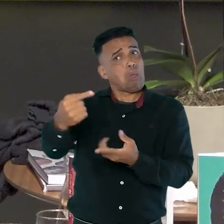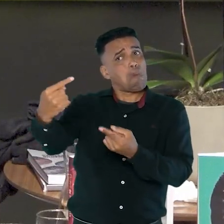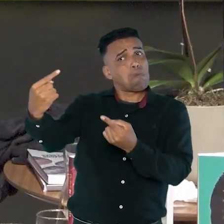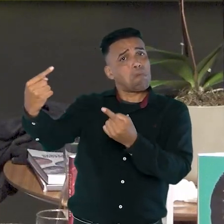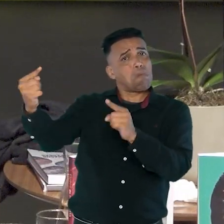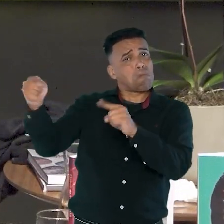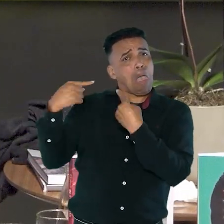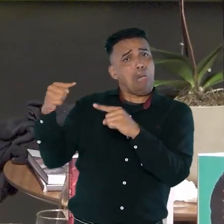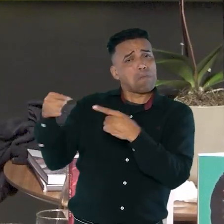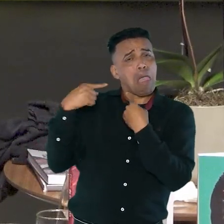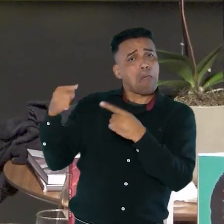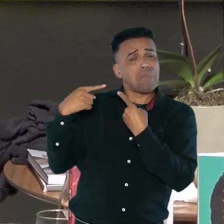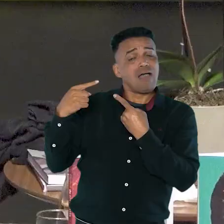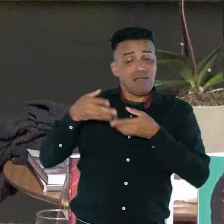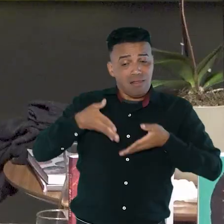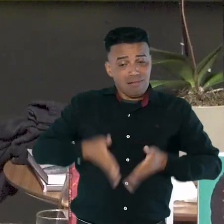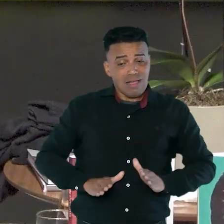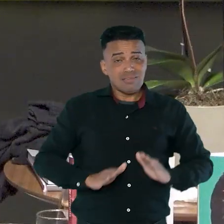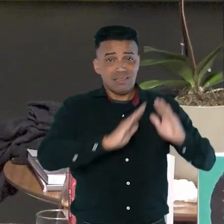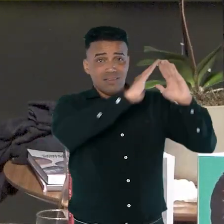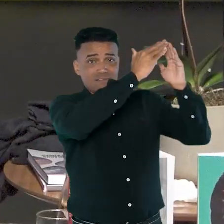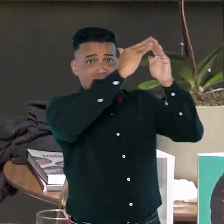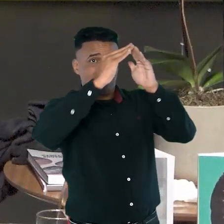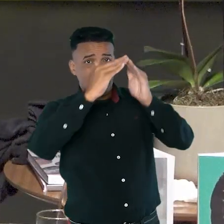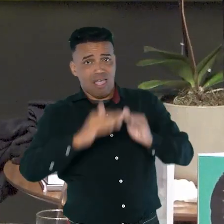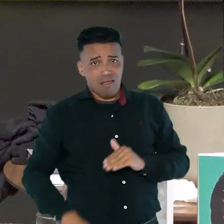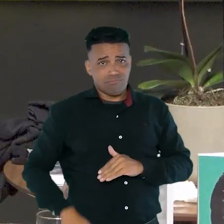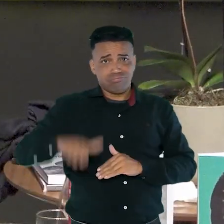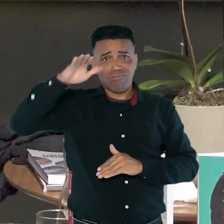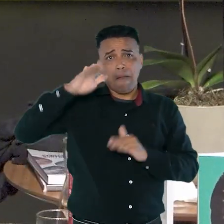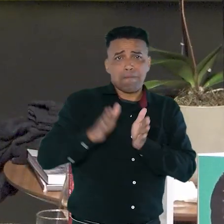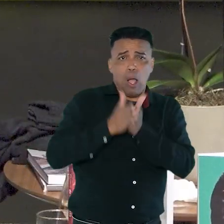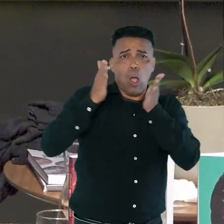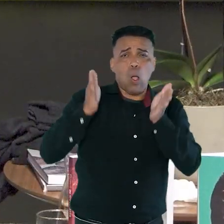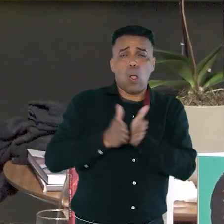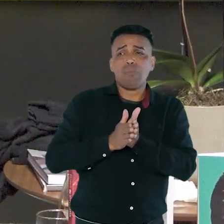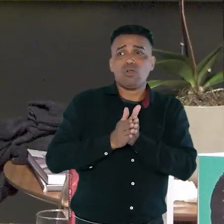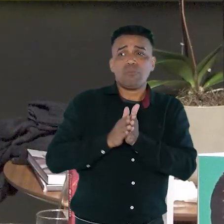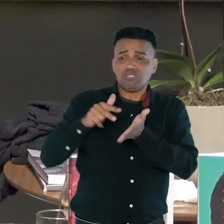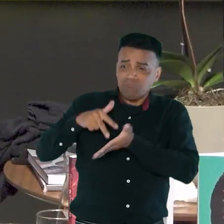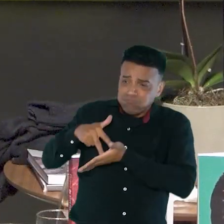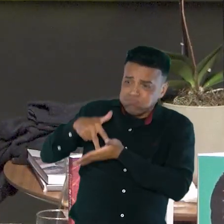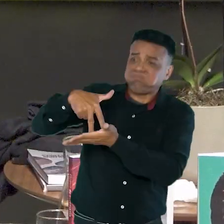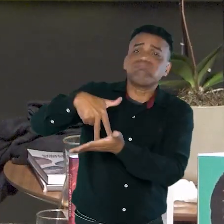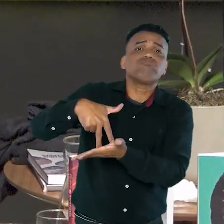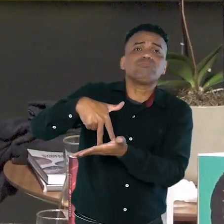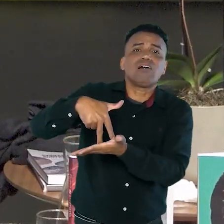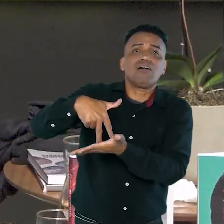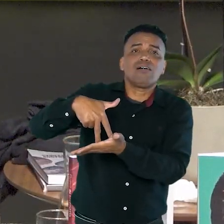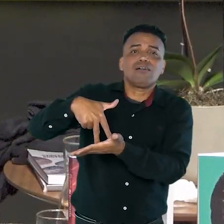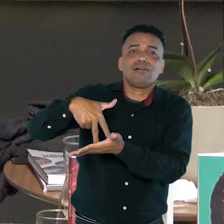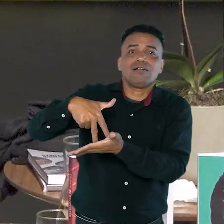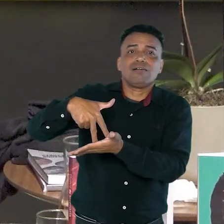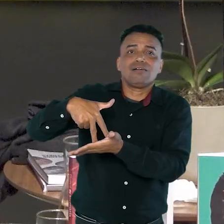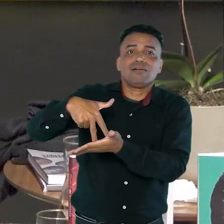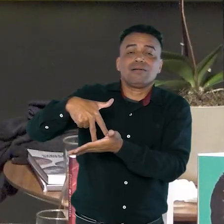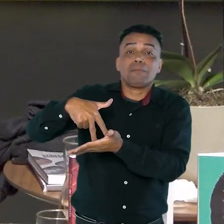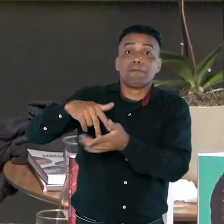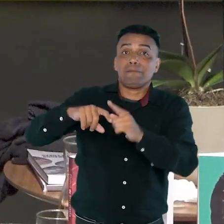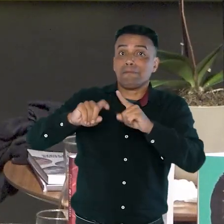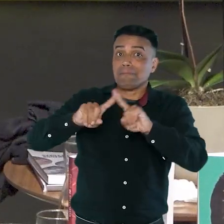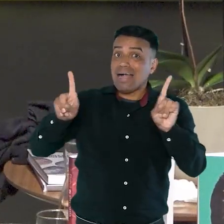impõem. Nascer na periferia, ser pobre, essas coisas todas. Como é que a gente se impõe sem ficar louco?